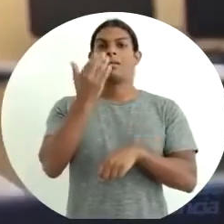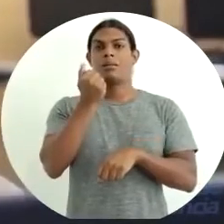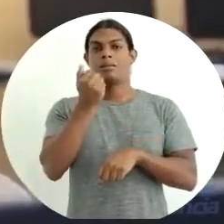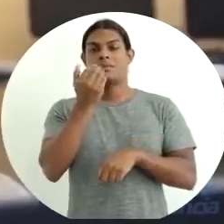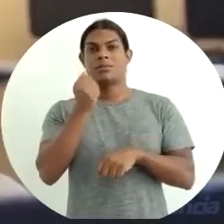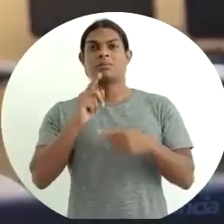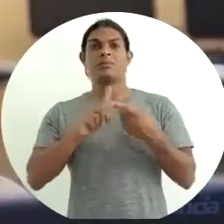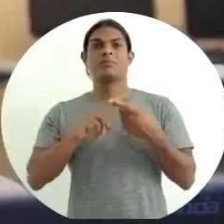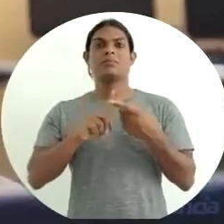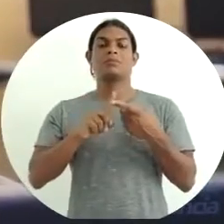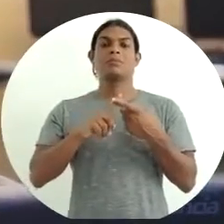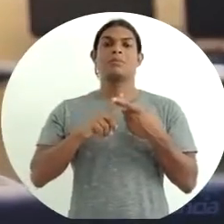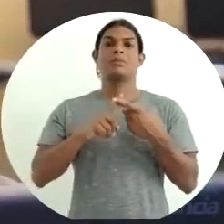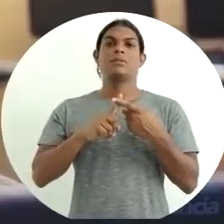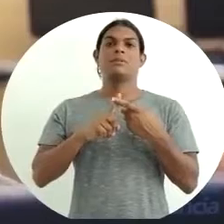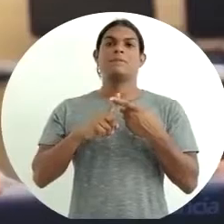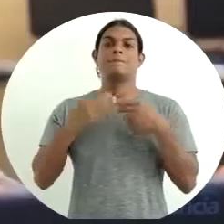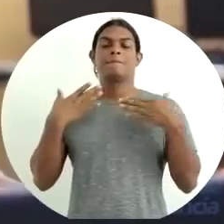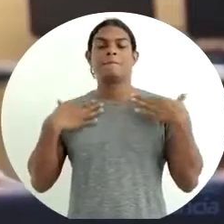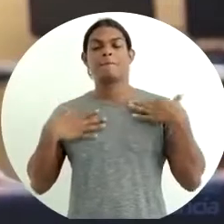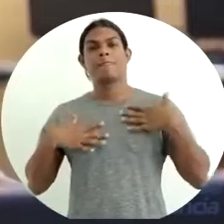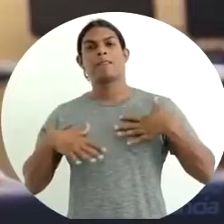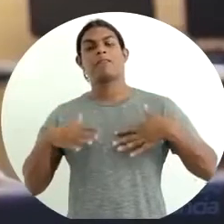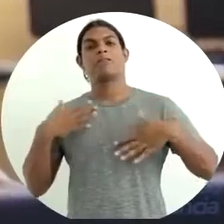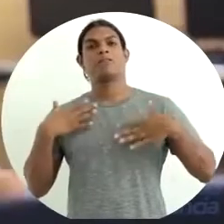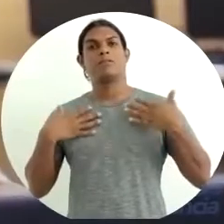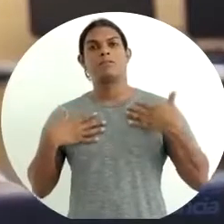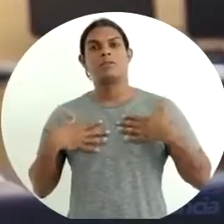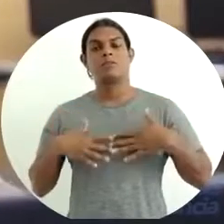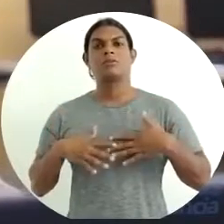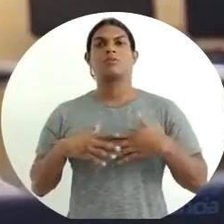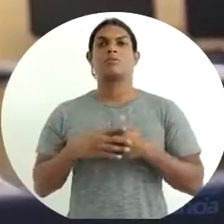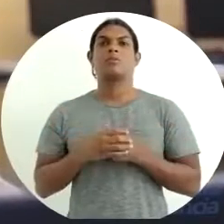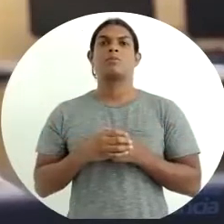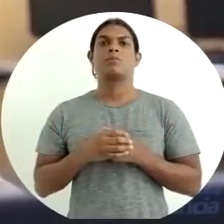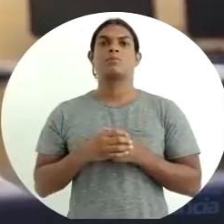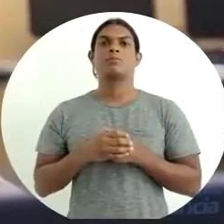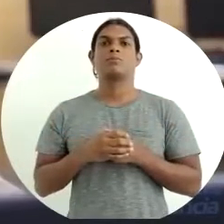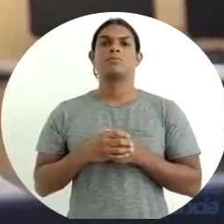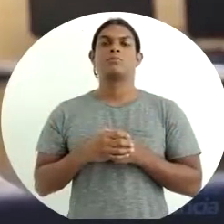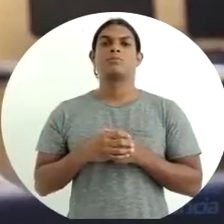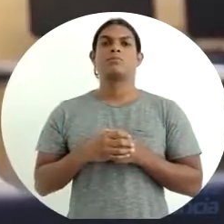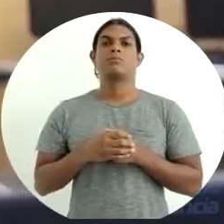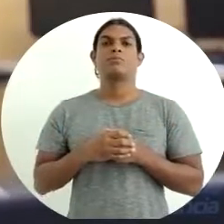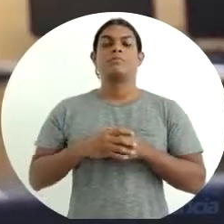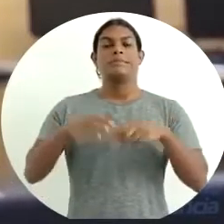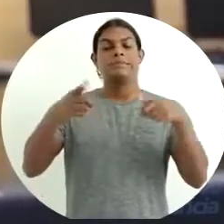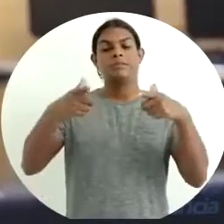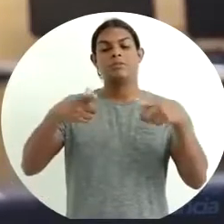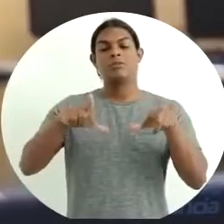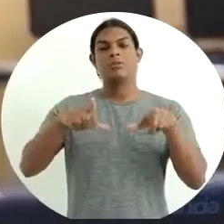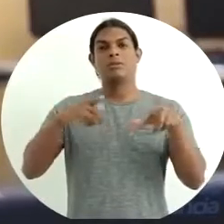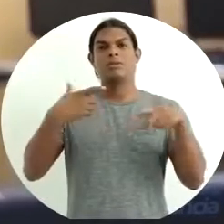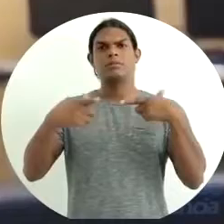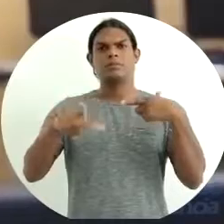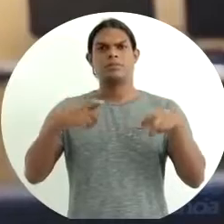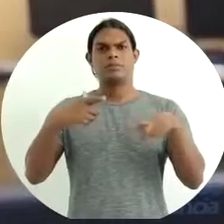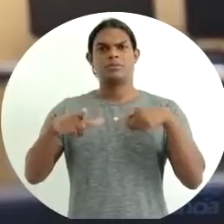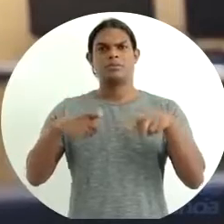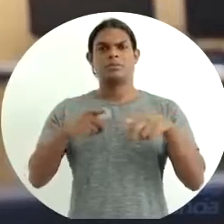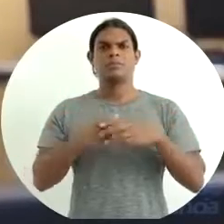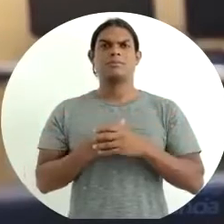ocasião da satisfação de outras necessidades fisiológicas, no local de trabalho ou durante este, então veja